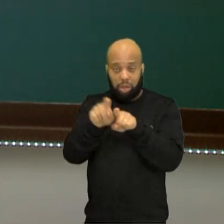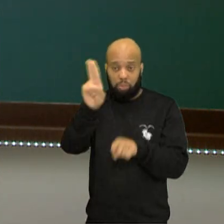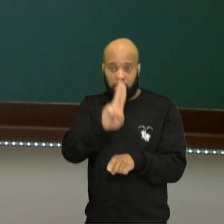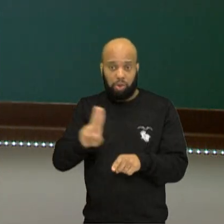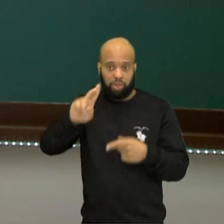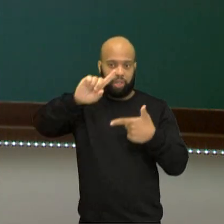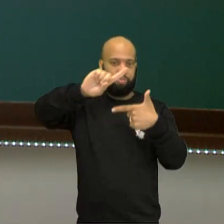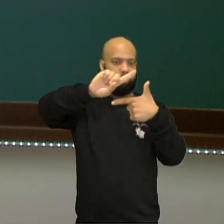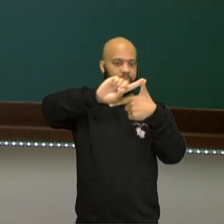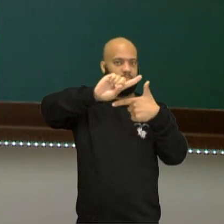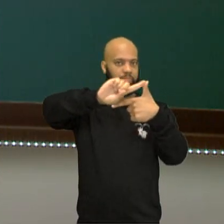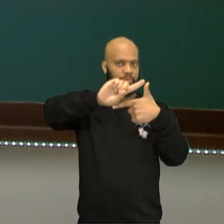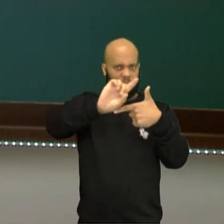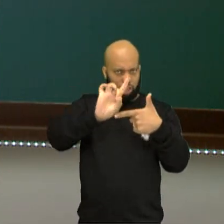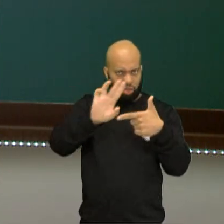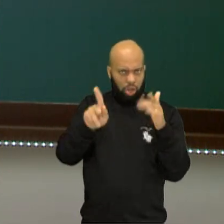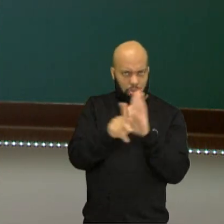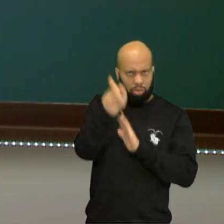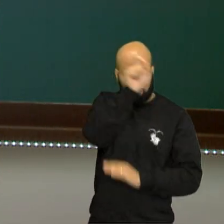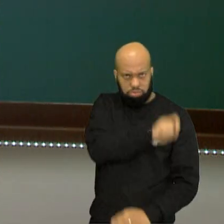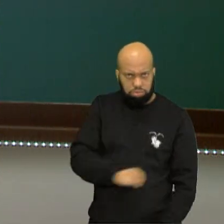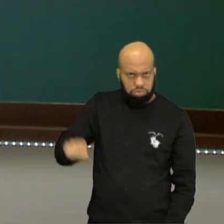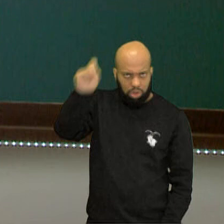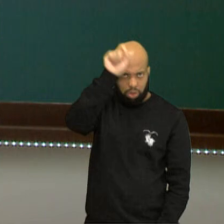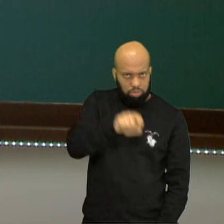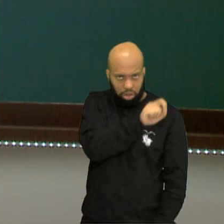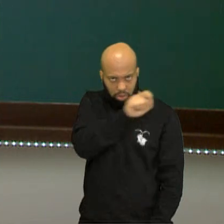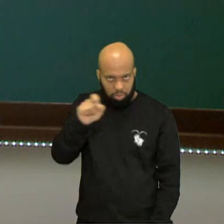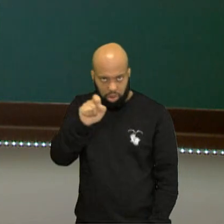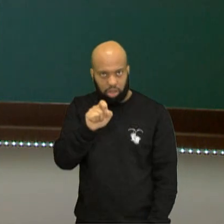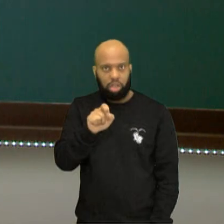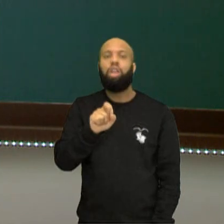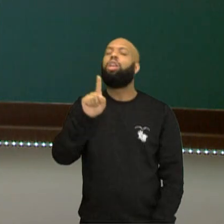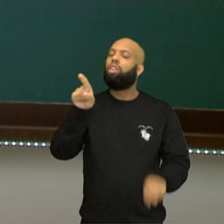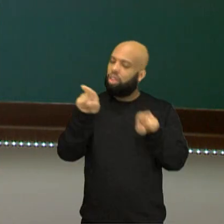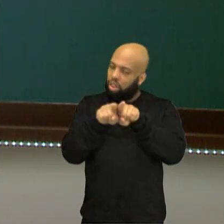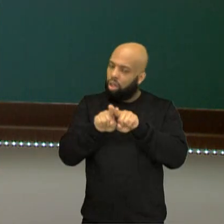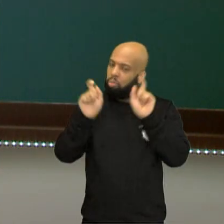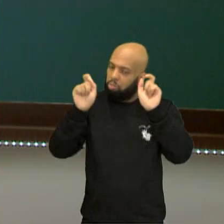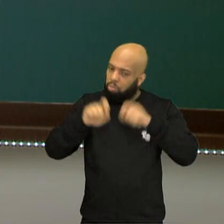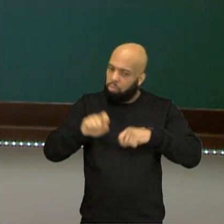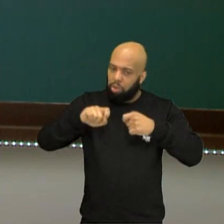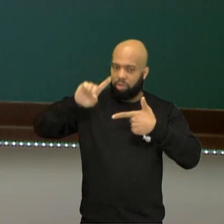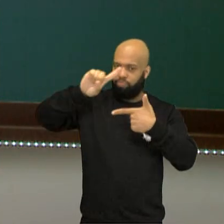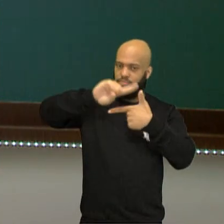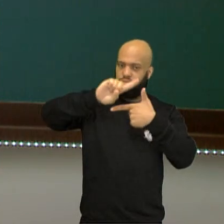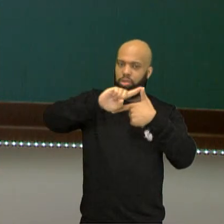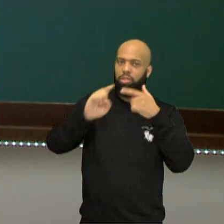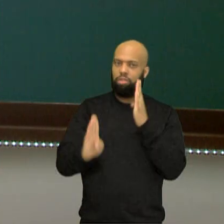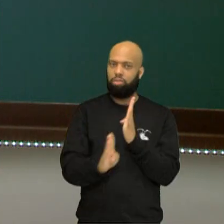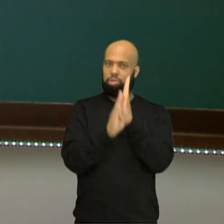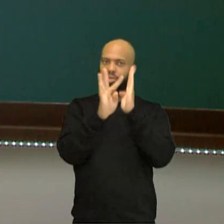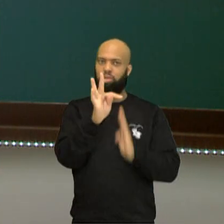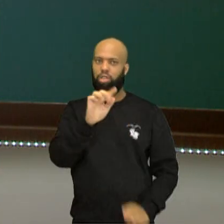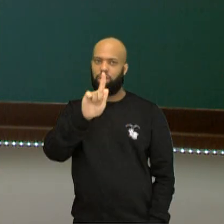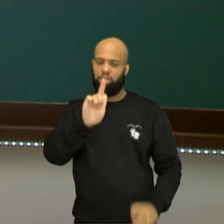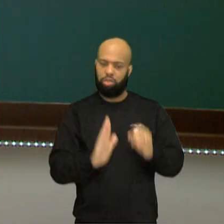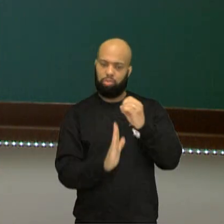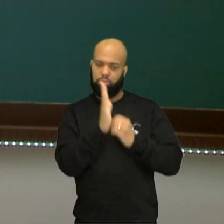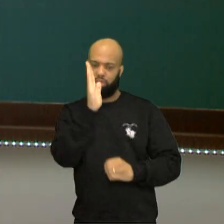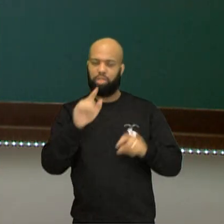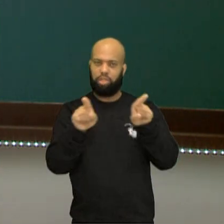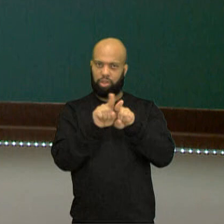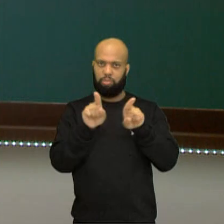só, essa relação não é só válida para ângulos na circunferência, mas também para aqueles ângulos que estão no